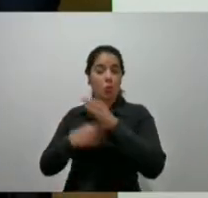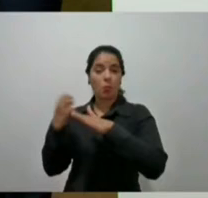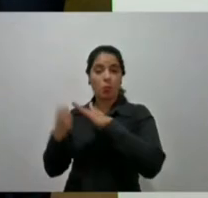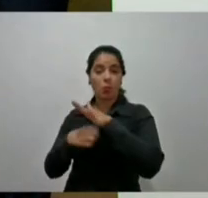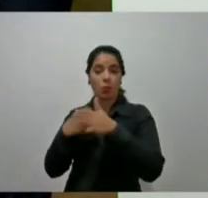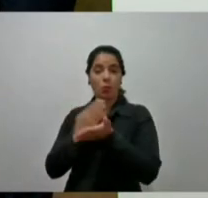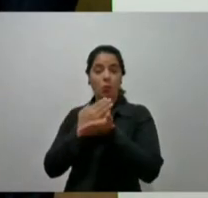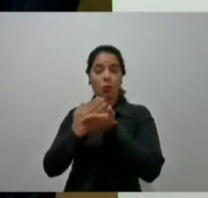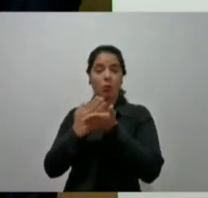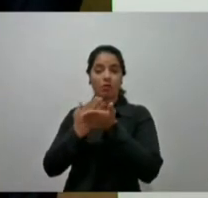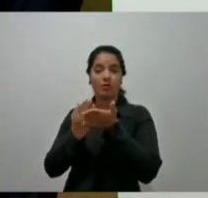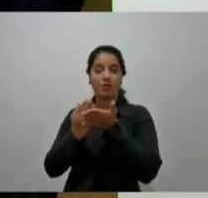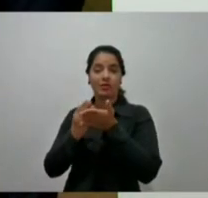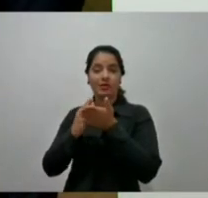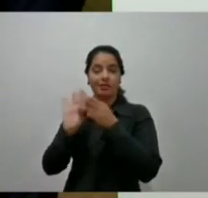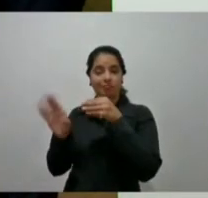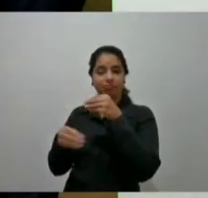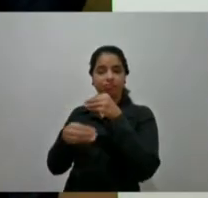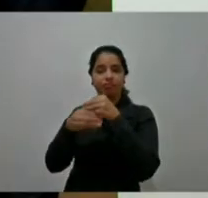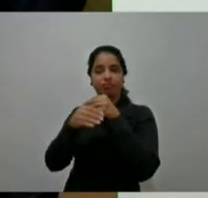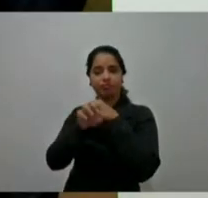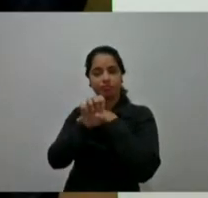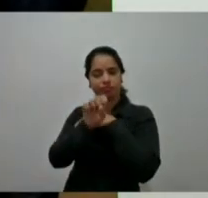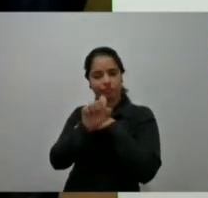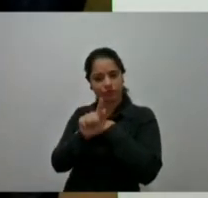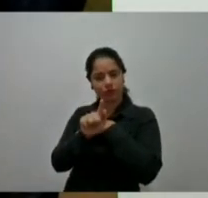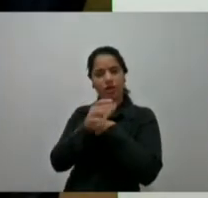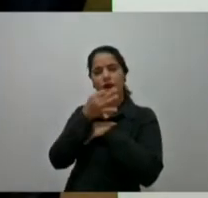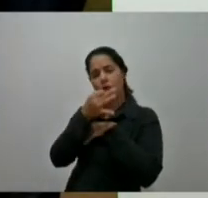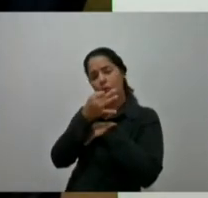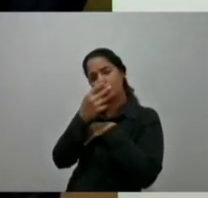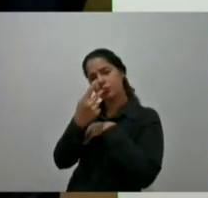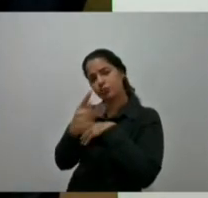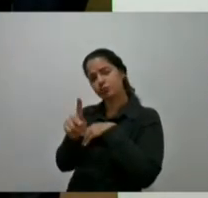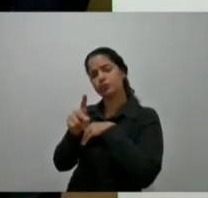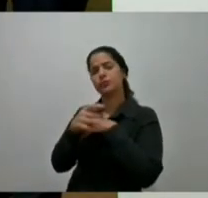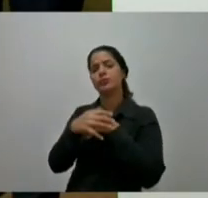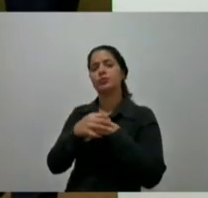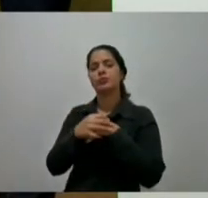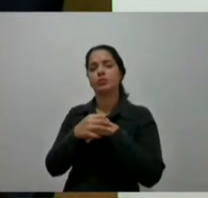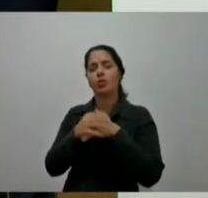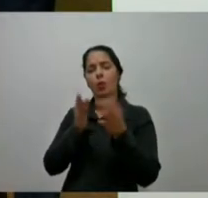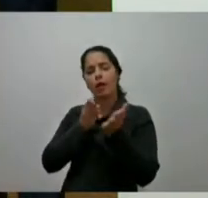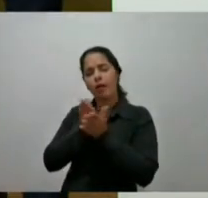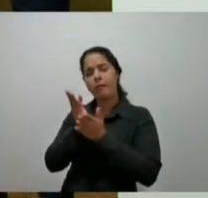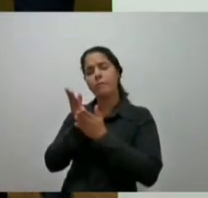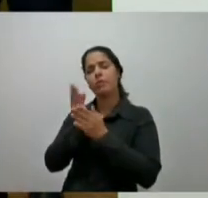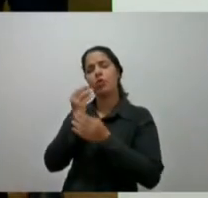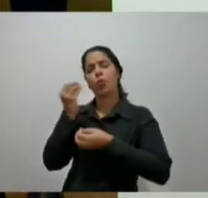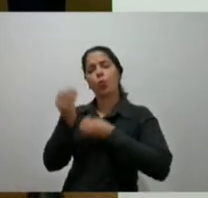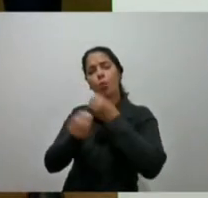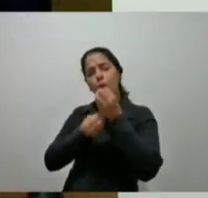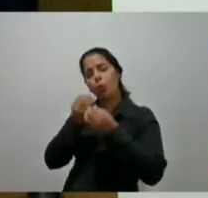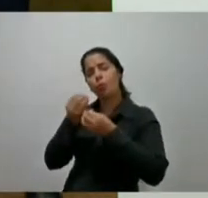deles. Assim, qual seria a sua dica? Como é que vocês começaram? Qual o caminho vocês seguiram para implementar isso aí na Porto Seguro?